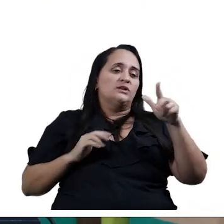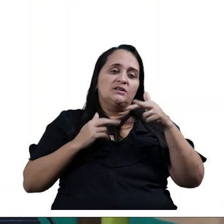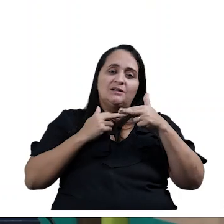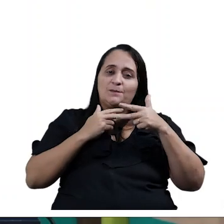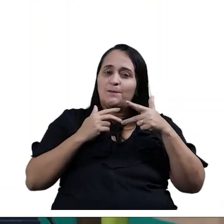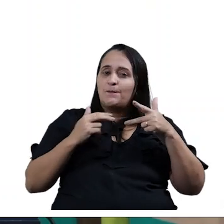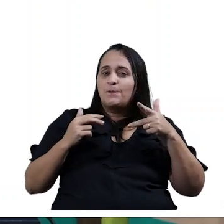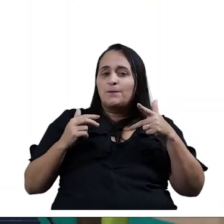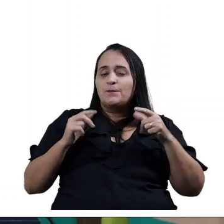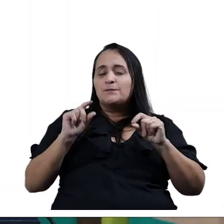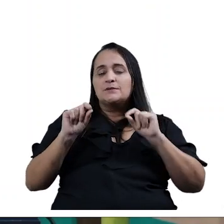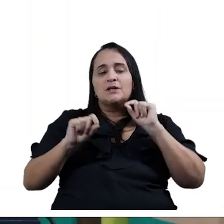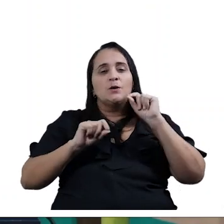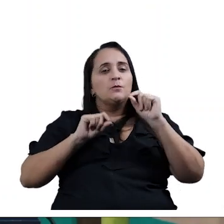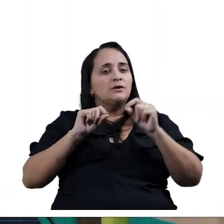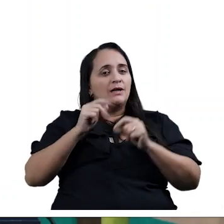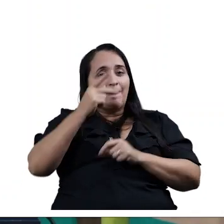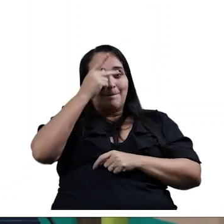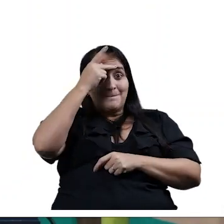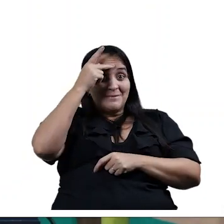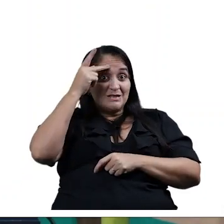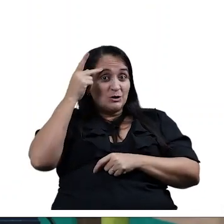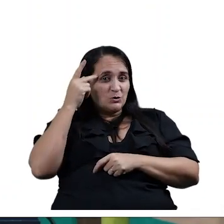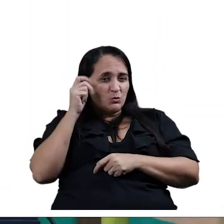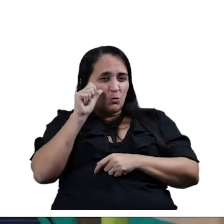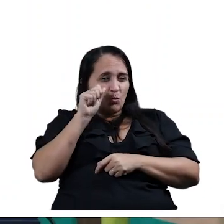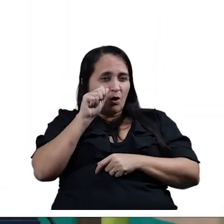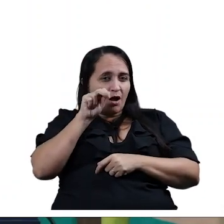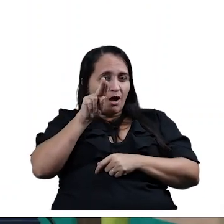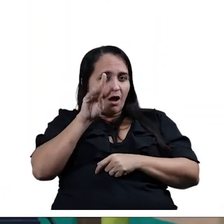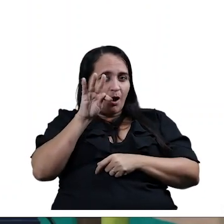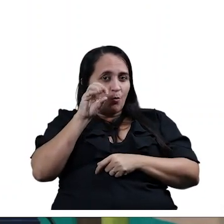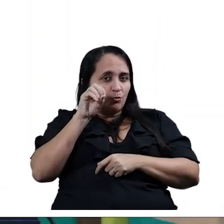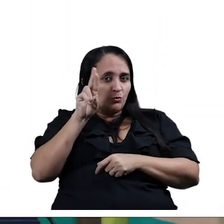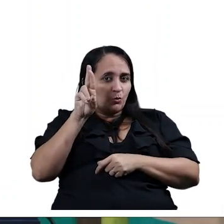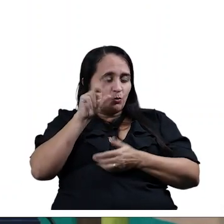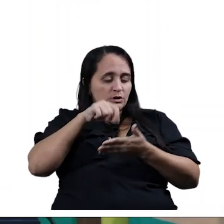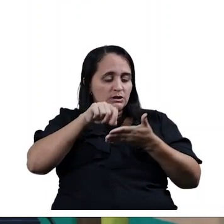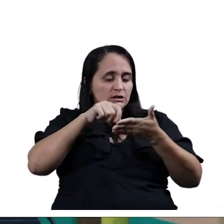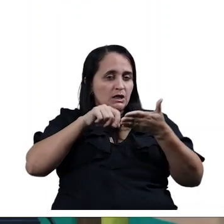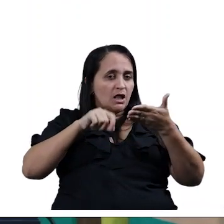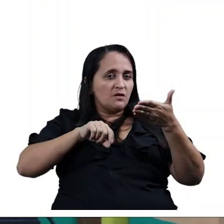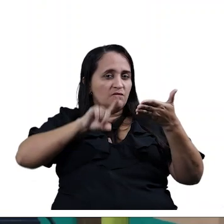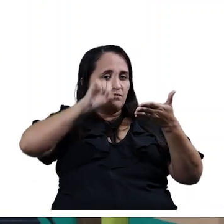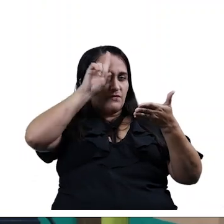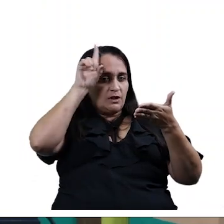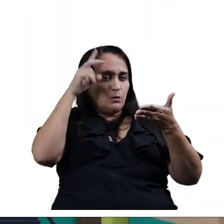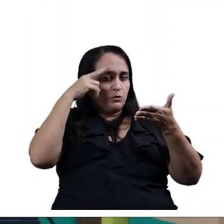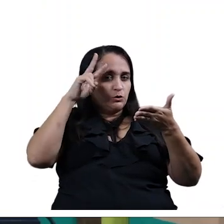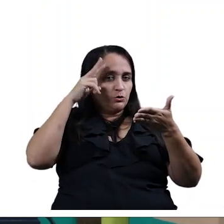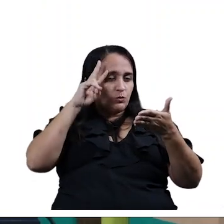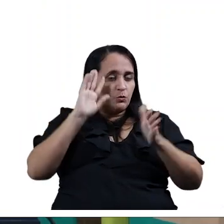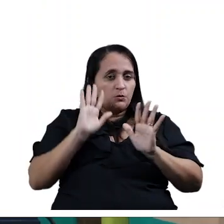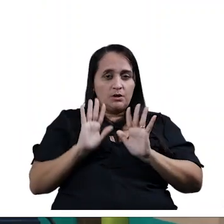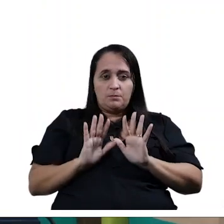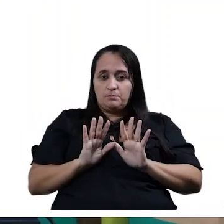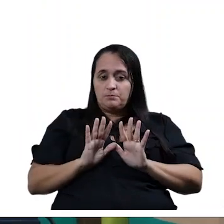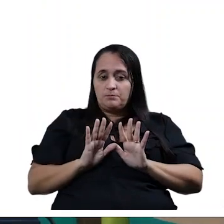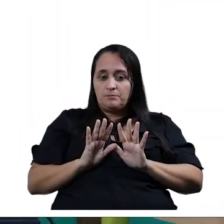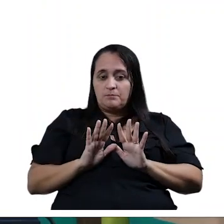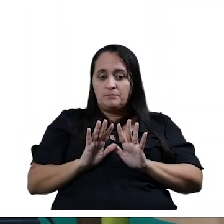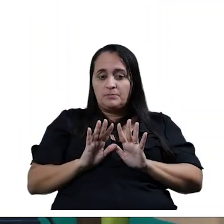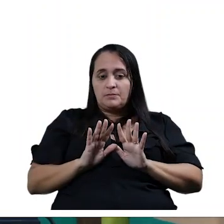que o autor pensa e o que o autor escreve. Então, na hora de responder a prova, por